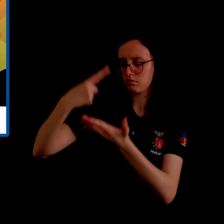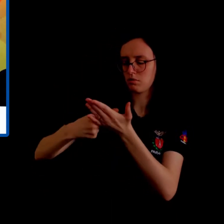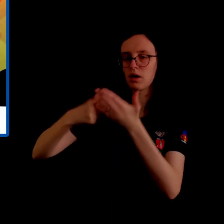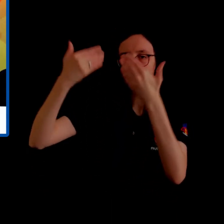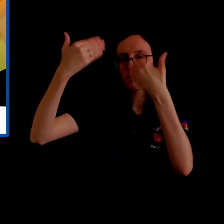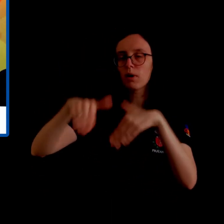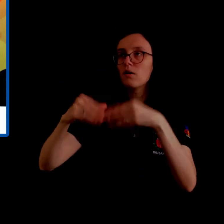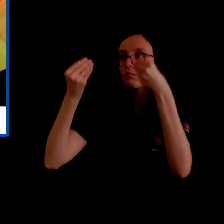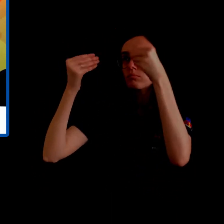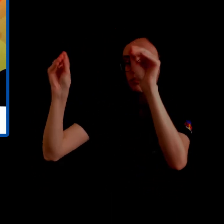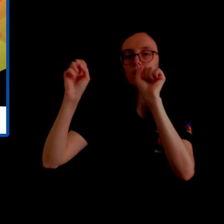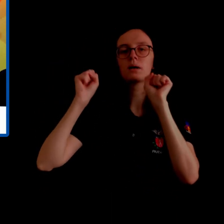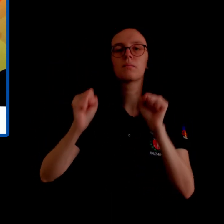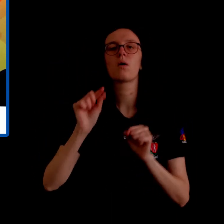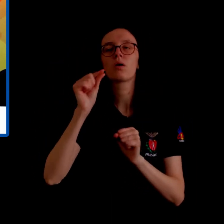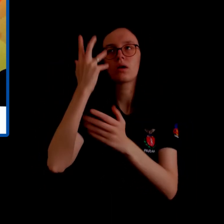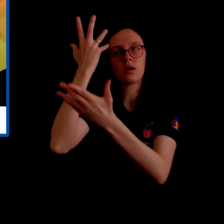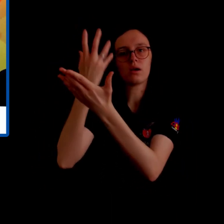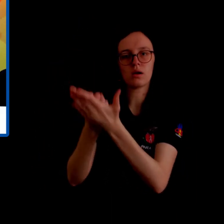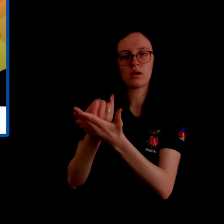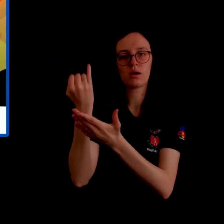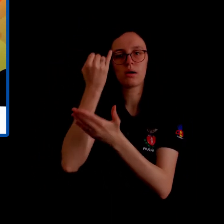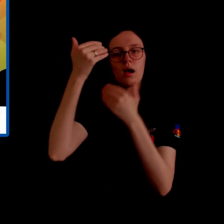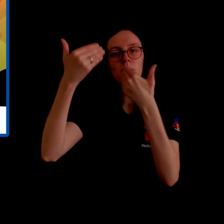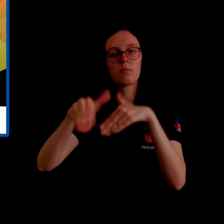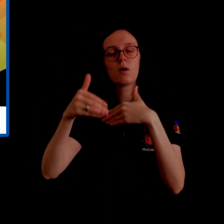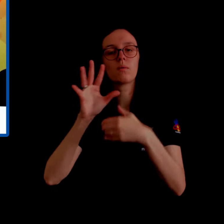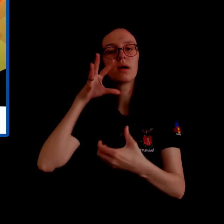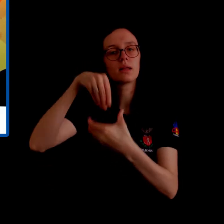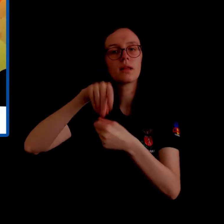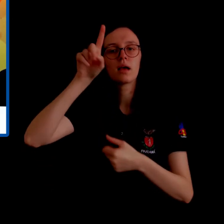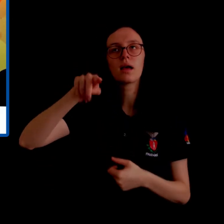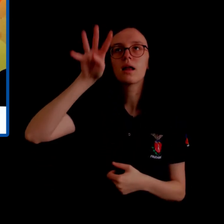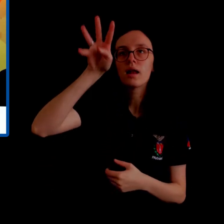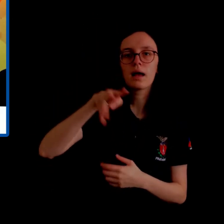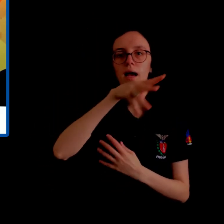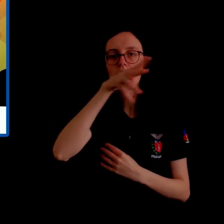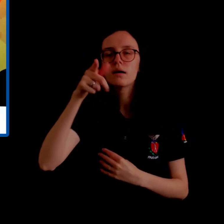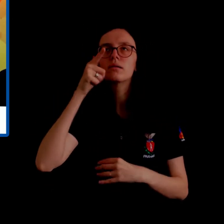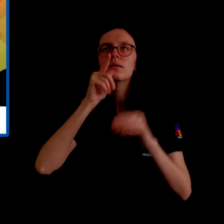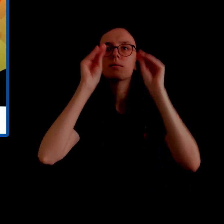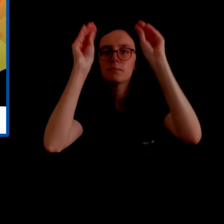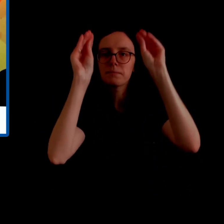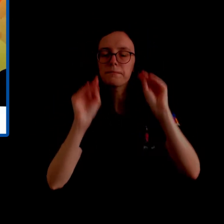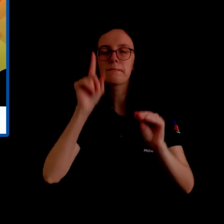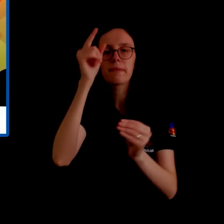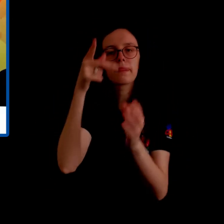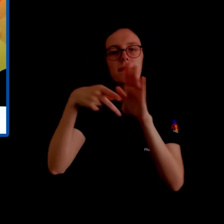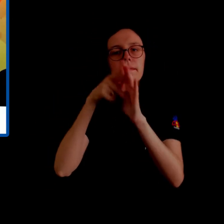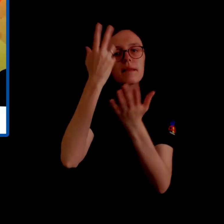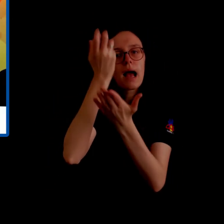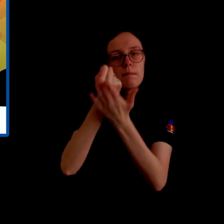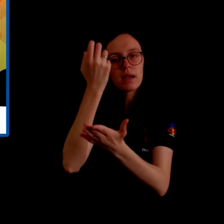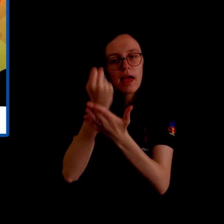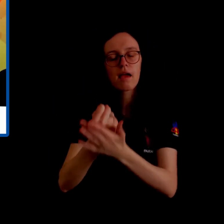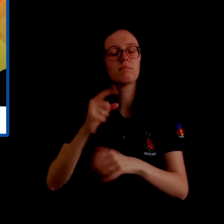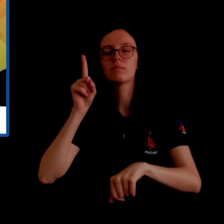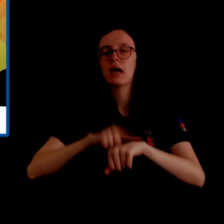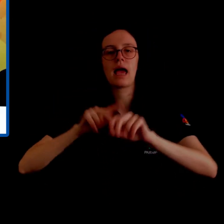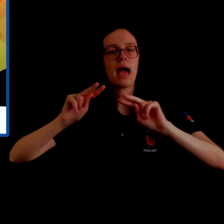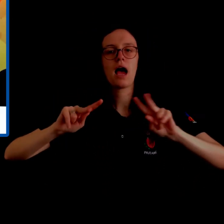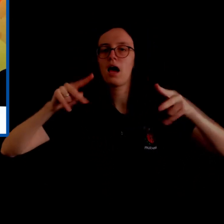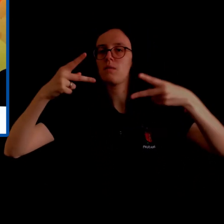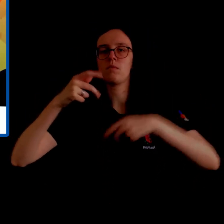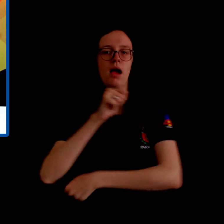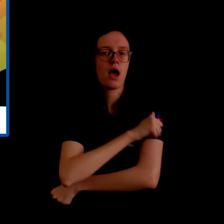quadro, ele poderia lá registrar essa prova no calendário dele, né, do aplicativo dele, automaticamente disparava para os alunos